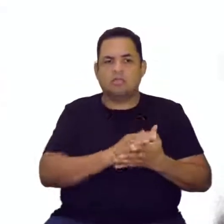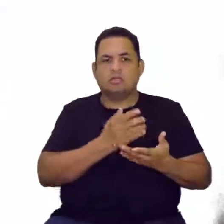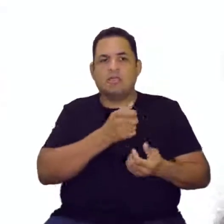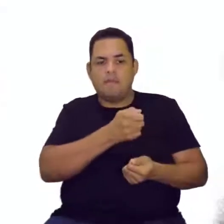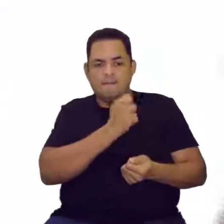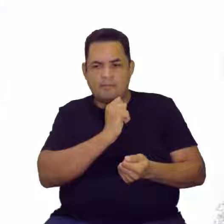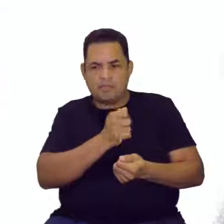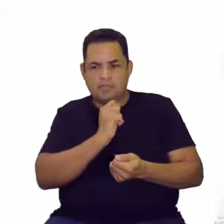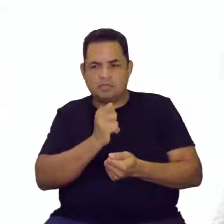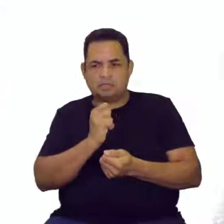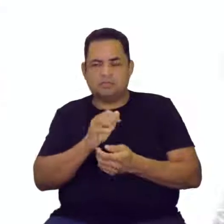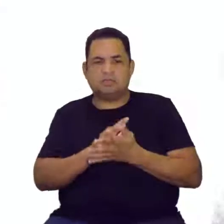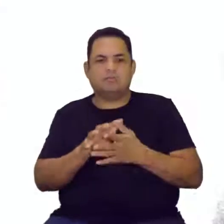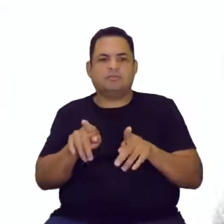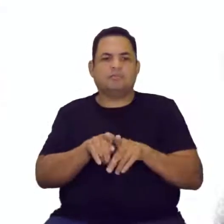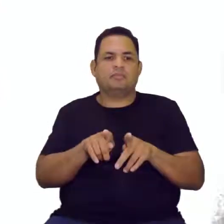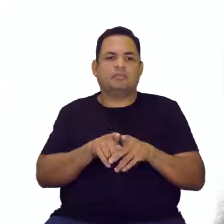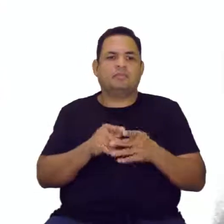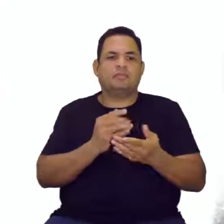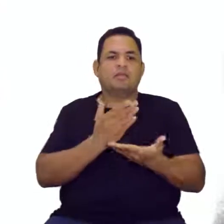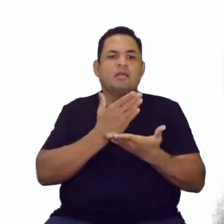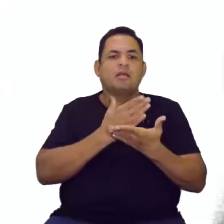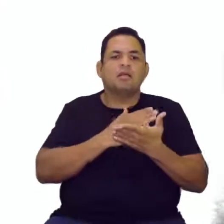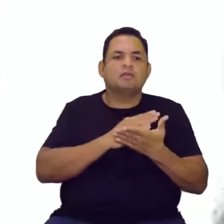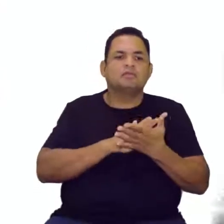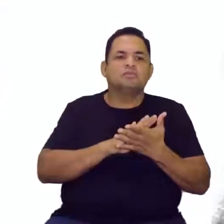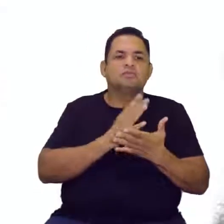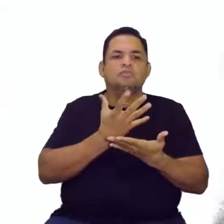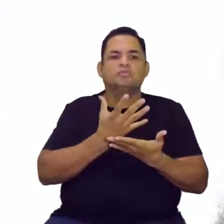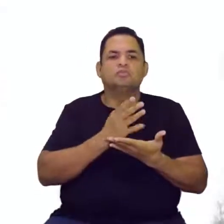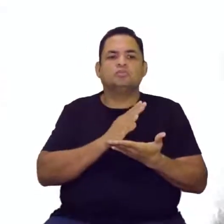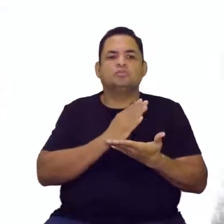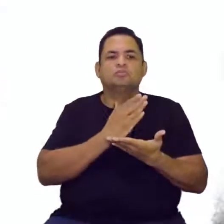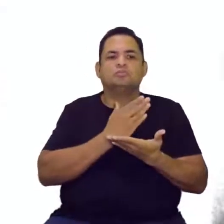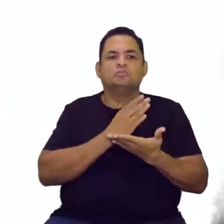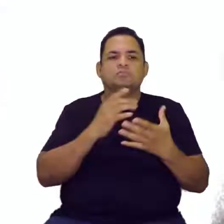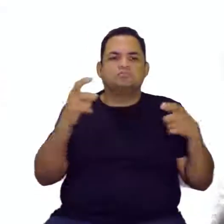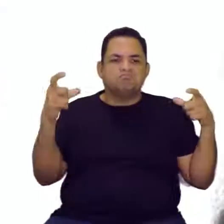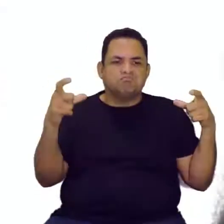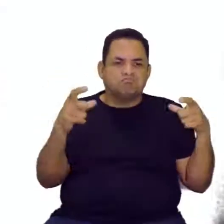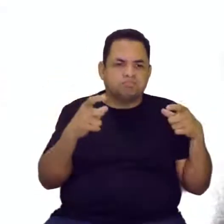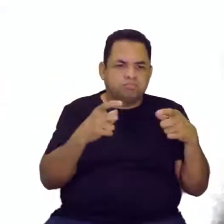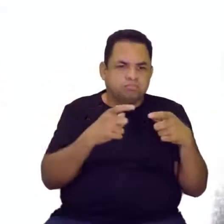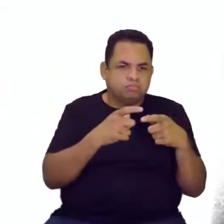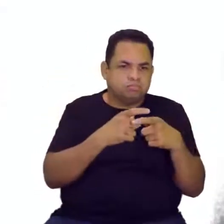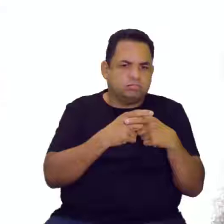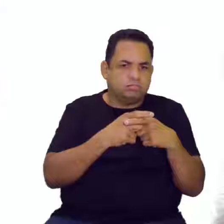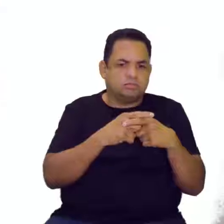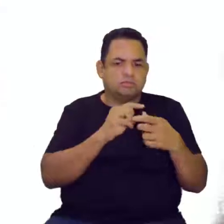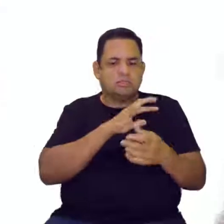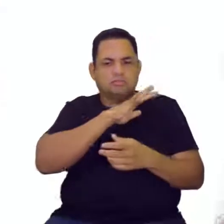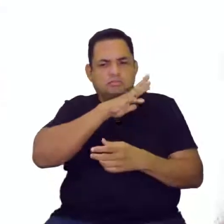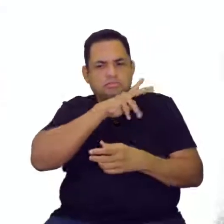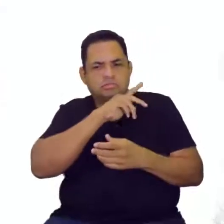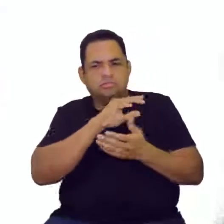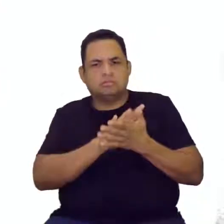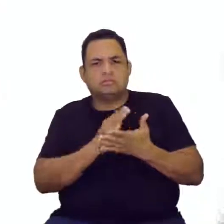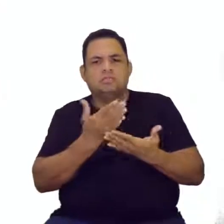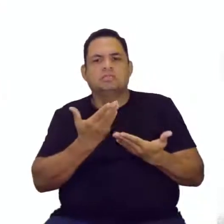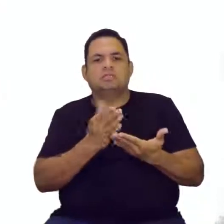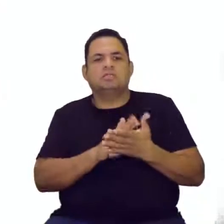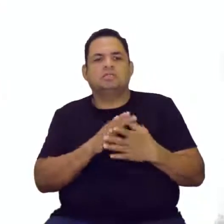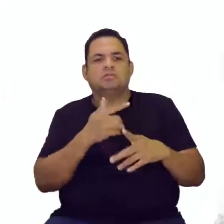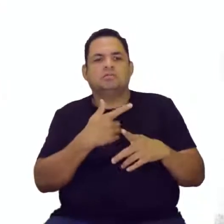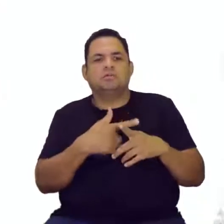extinção de espécies e danos a diversos ecossistemas, perdas de terras